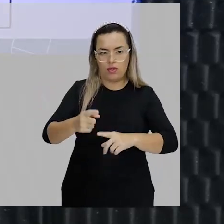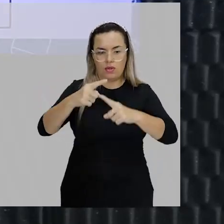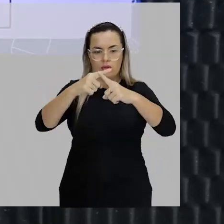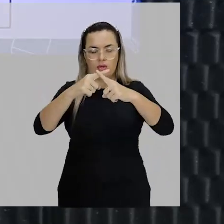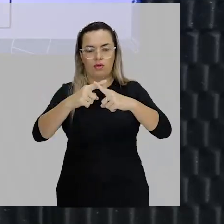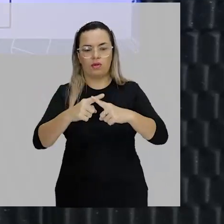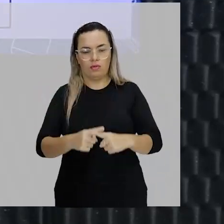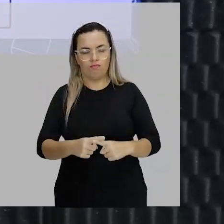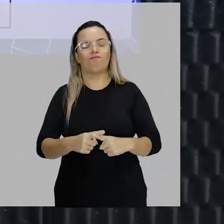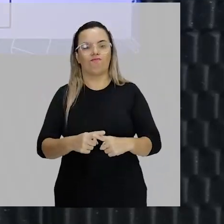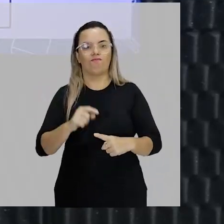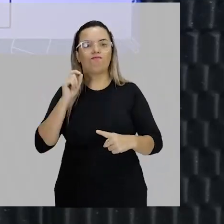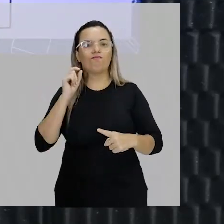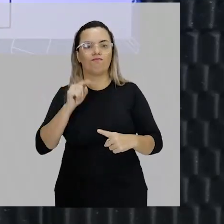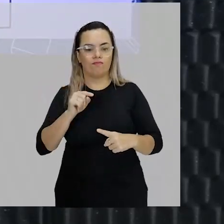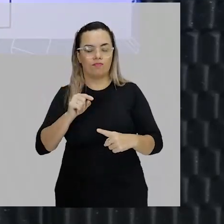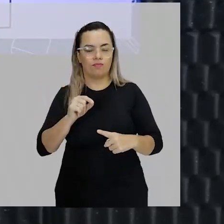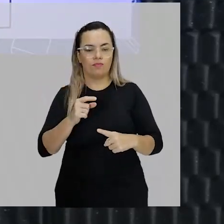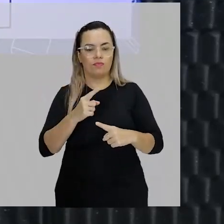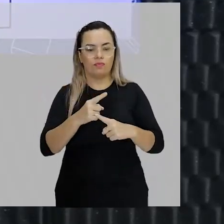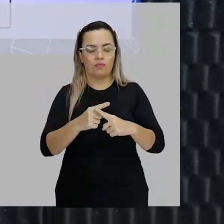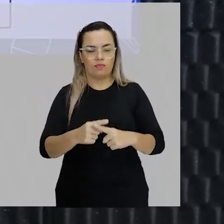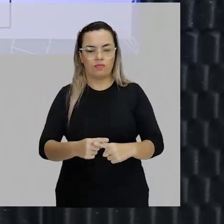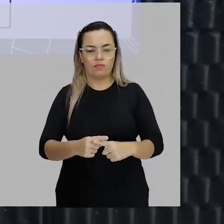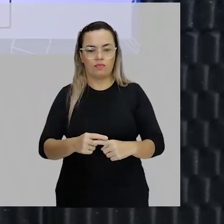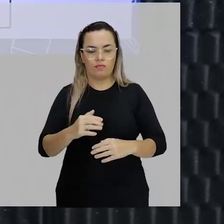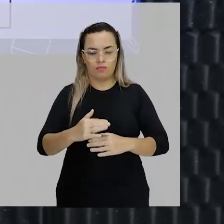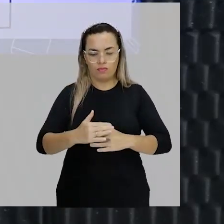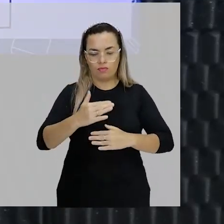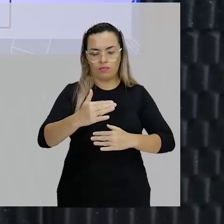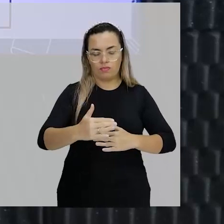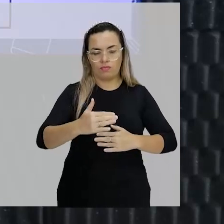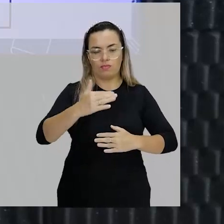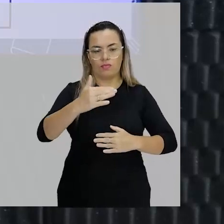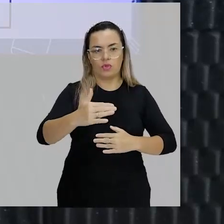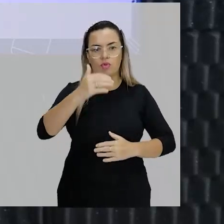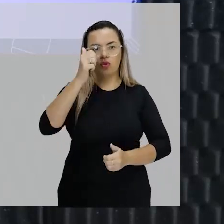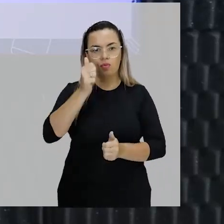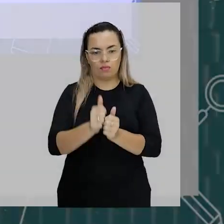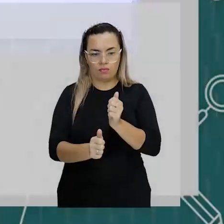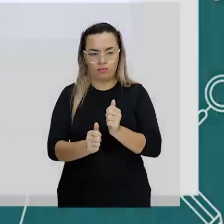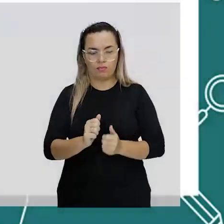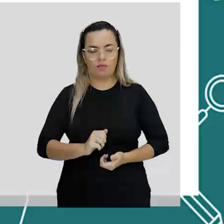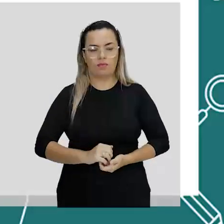competir, de disputar. E aí isso vai evoluindo para os esportes.